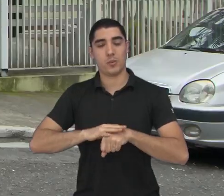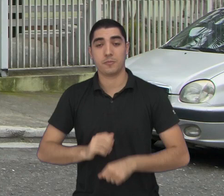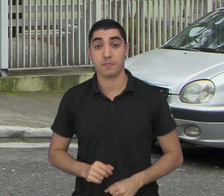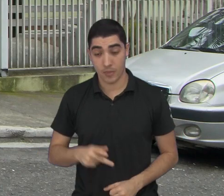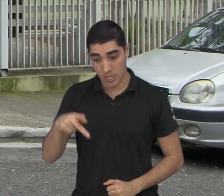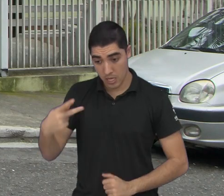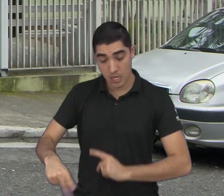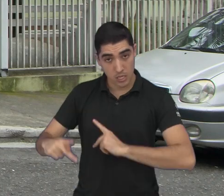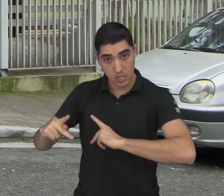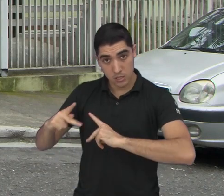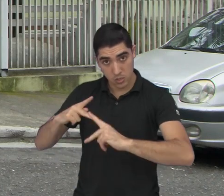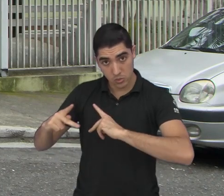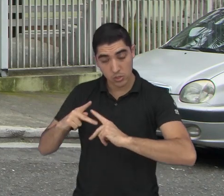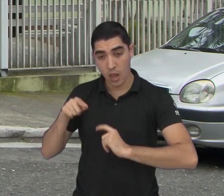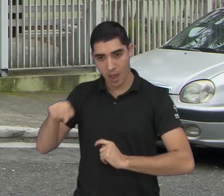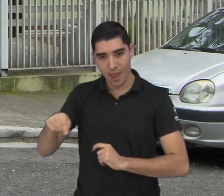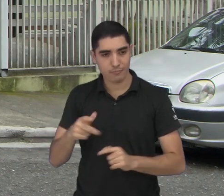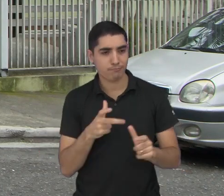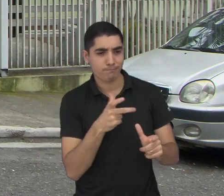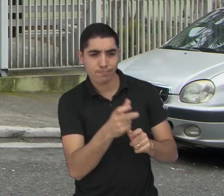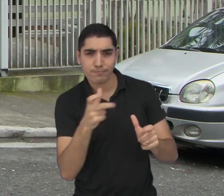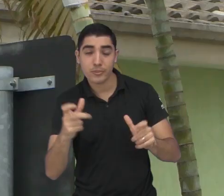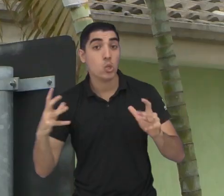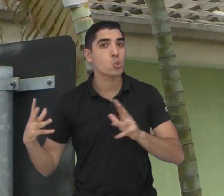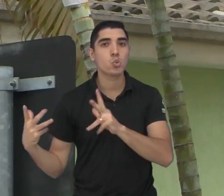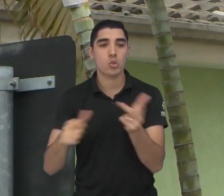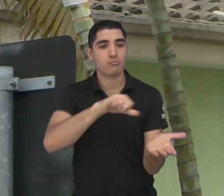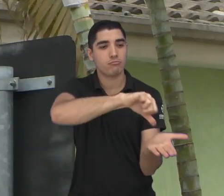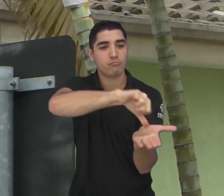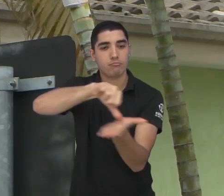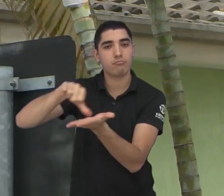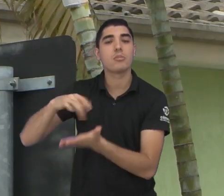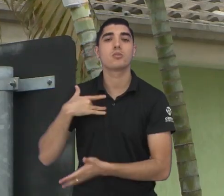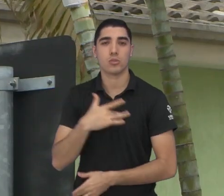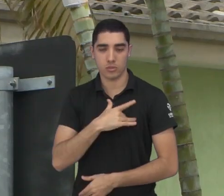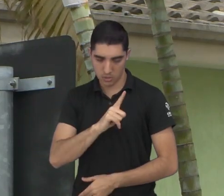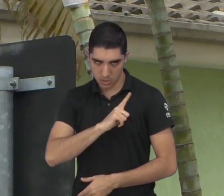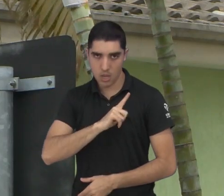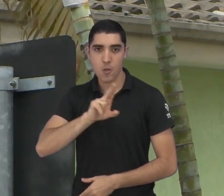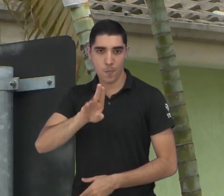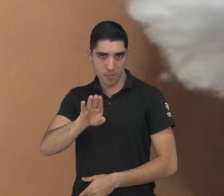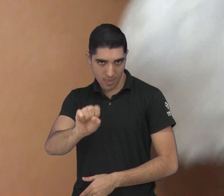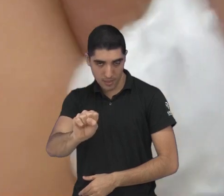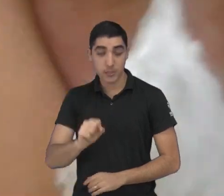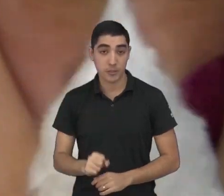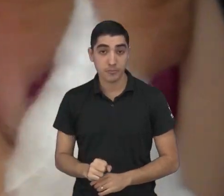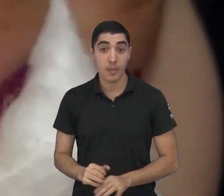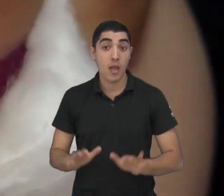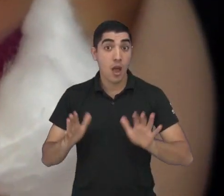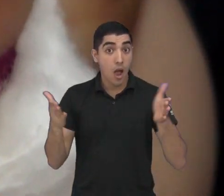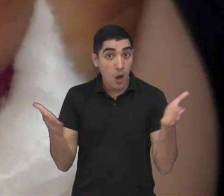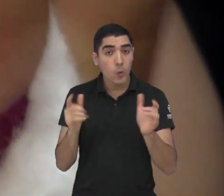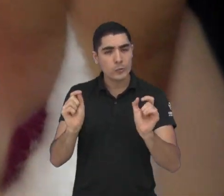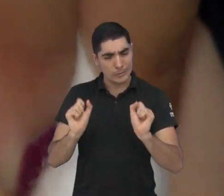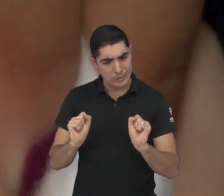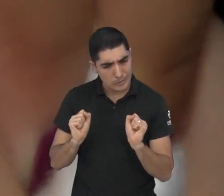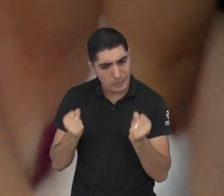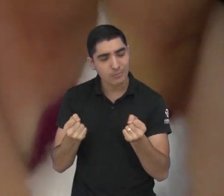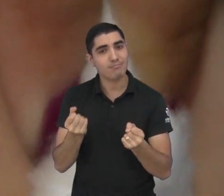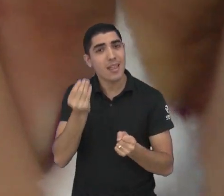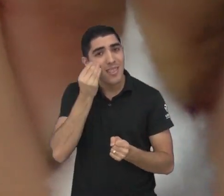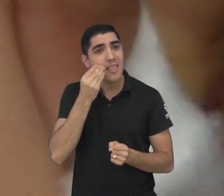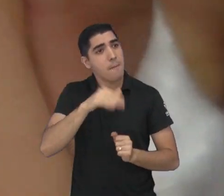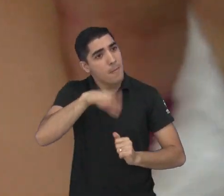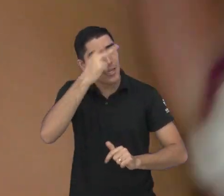Em São José dos Campos, o imunizante é aplicado em todas as unidades básicas de saúde. E o esforço agora é